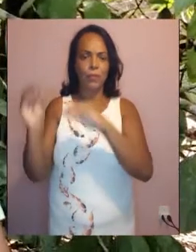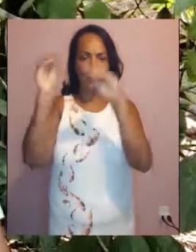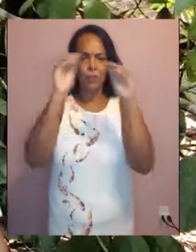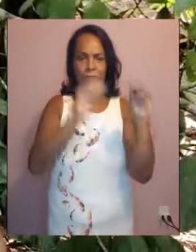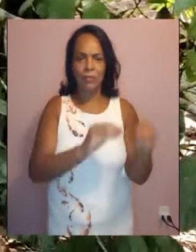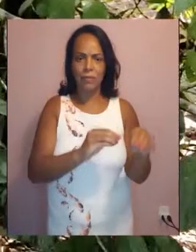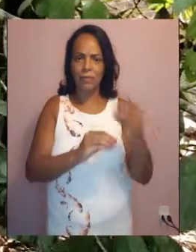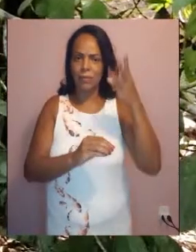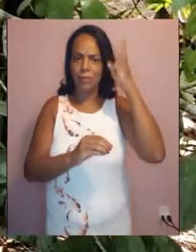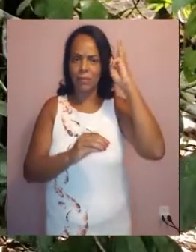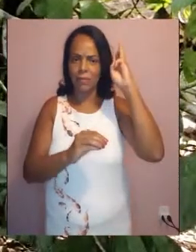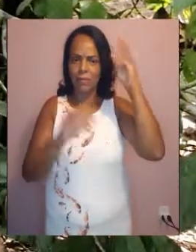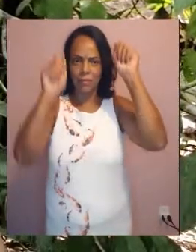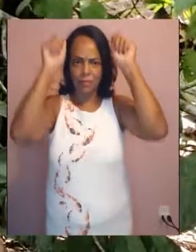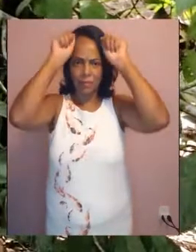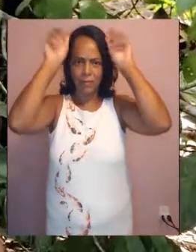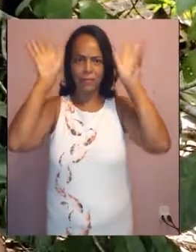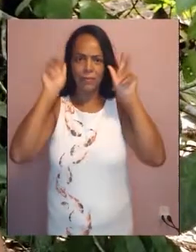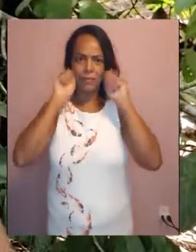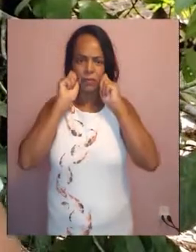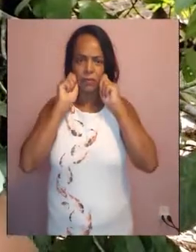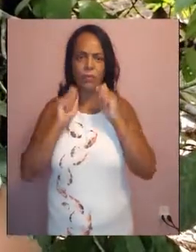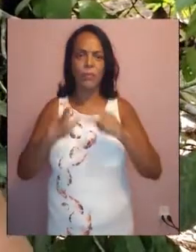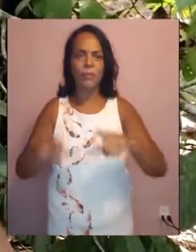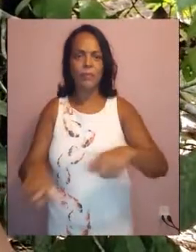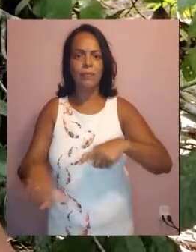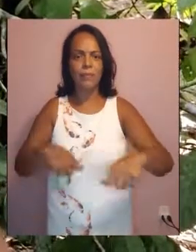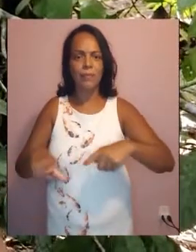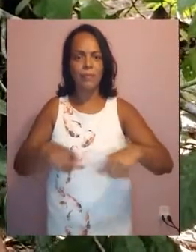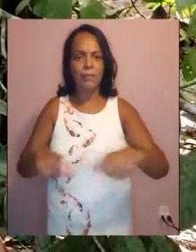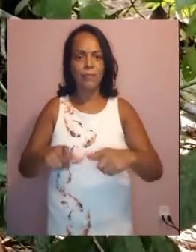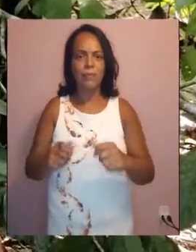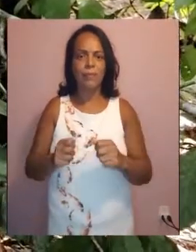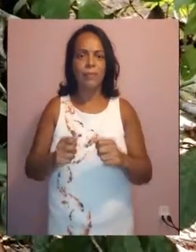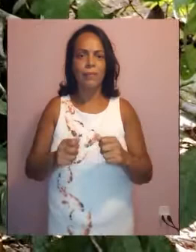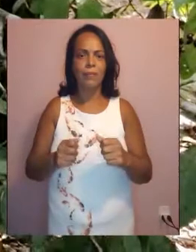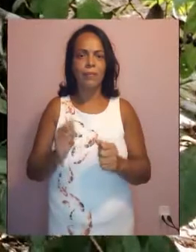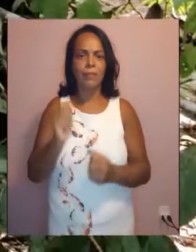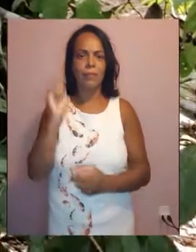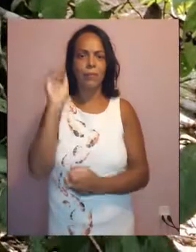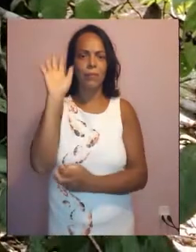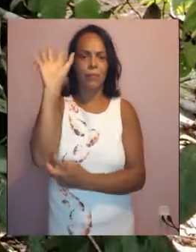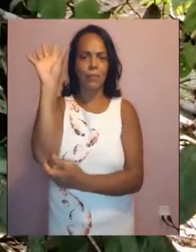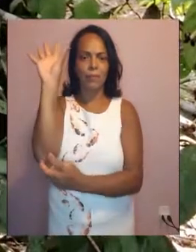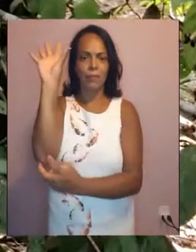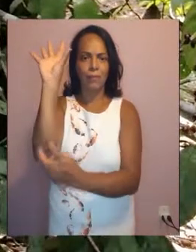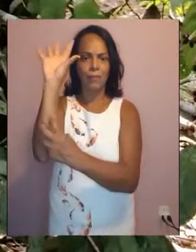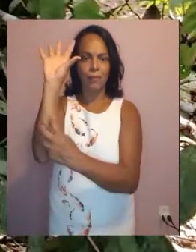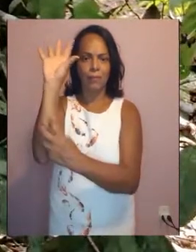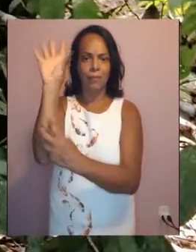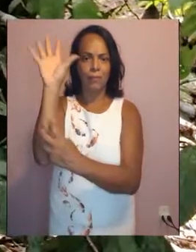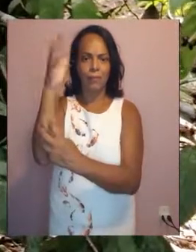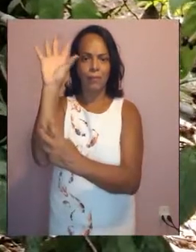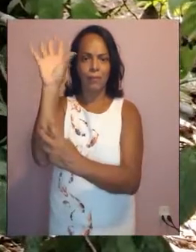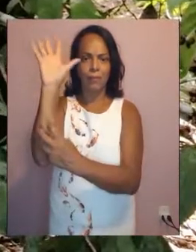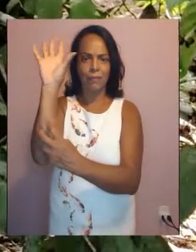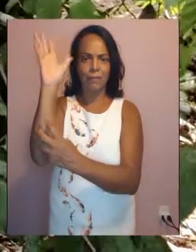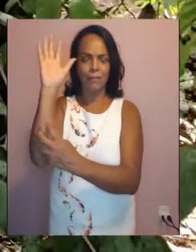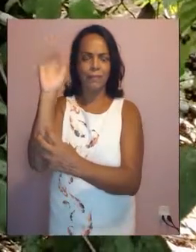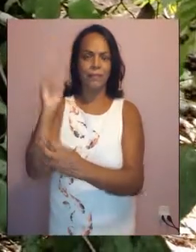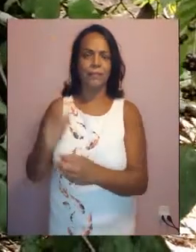a seringueira, né? Na primeira parte falei também da apresentação dele ao primeiro